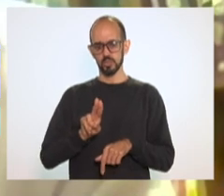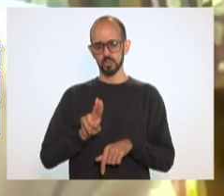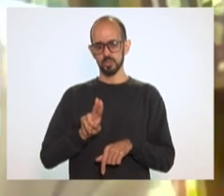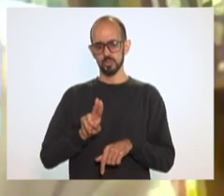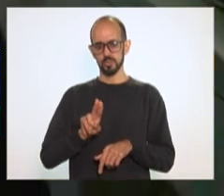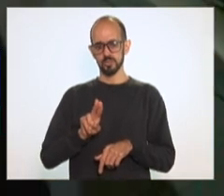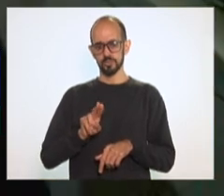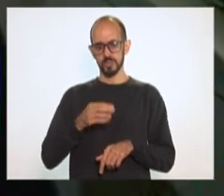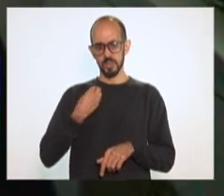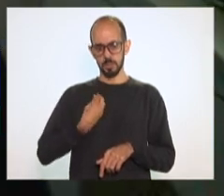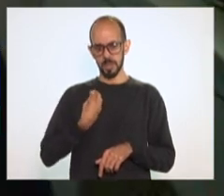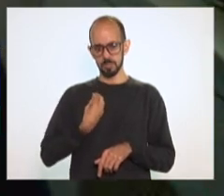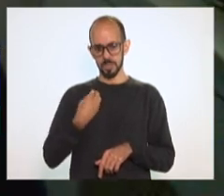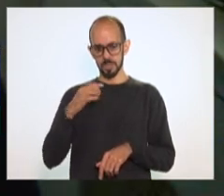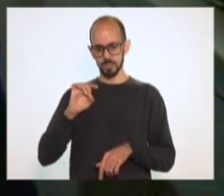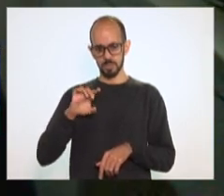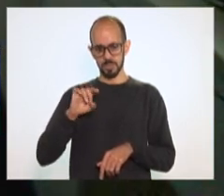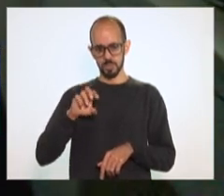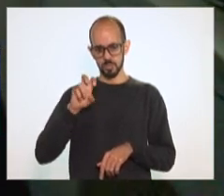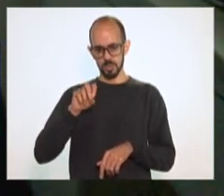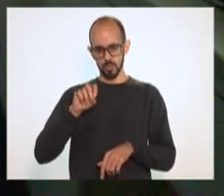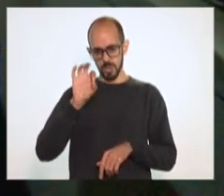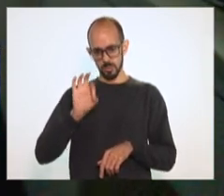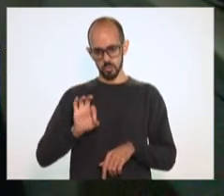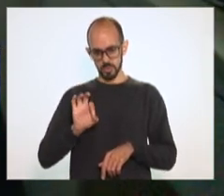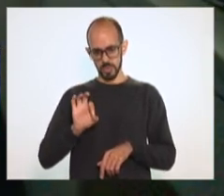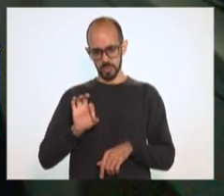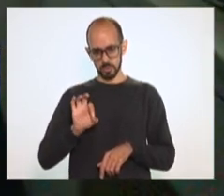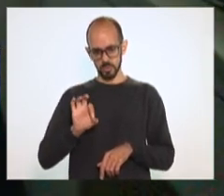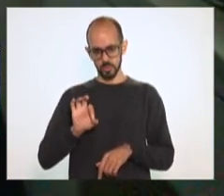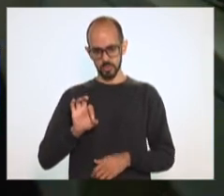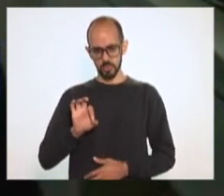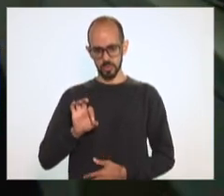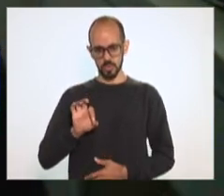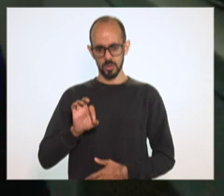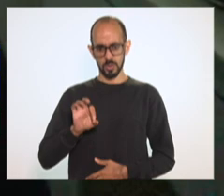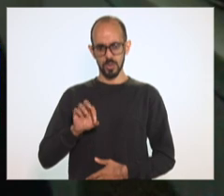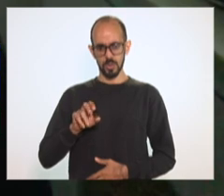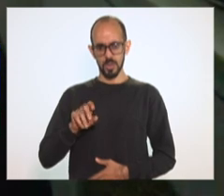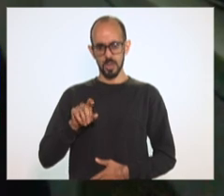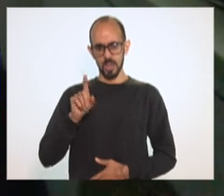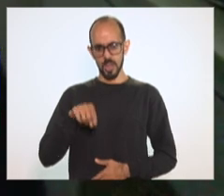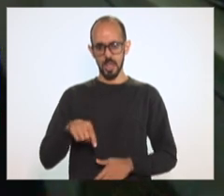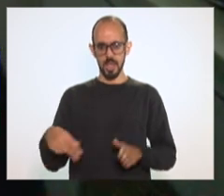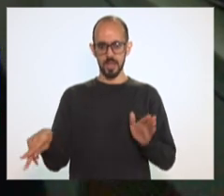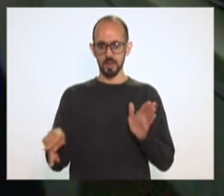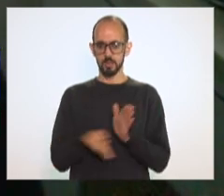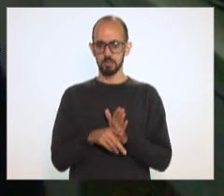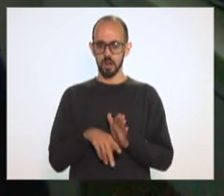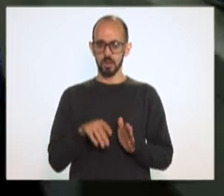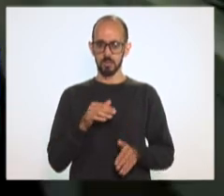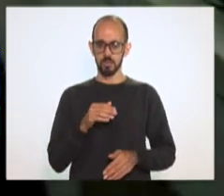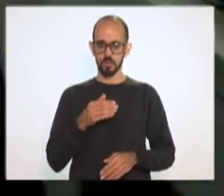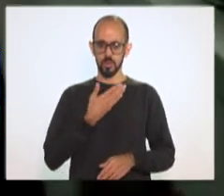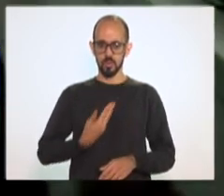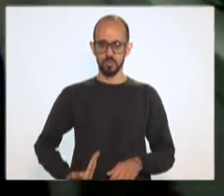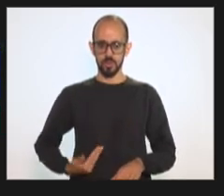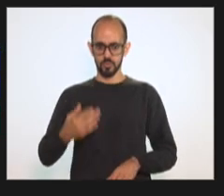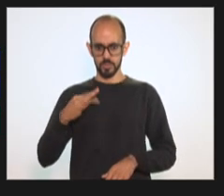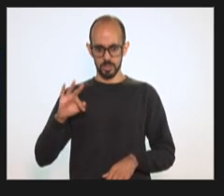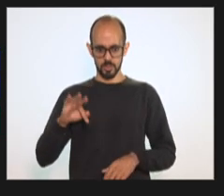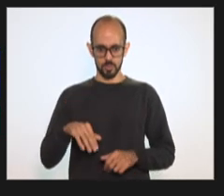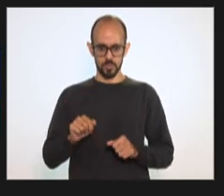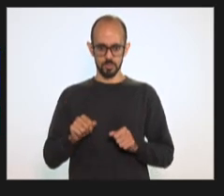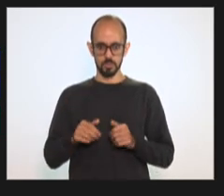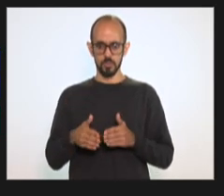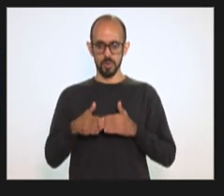50% dessa participação especial vai para a união para concluir deputado